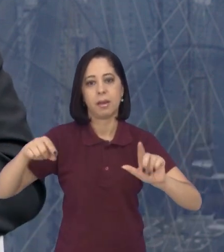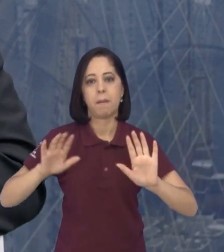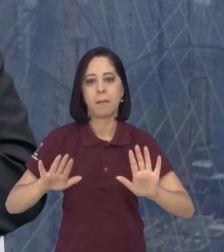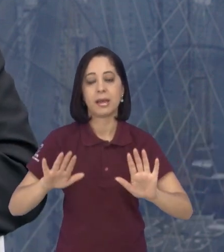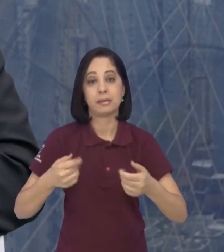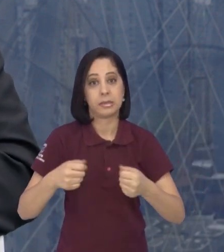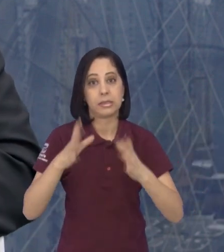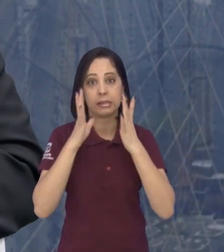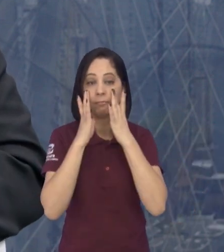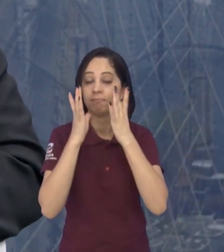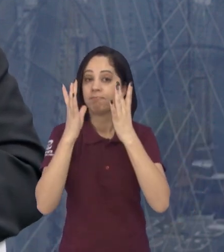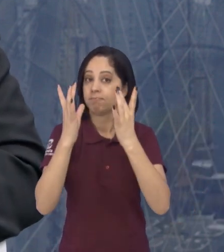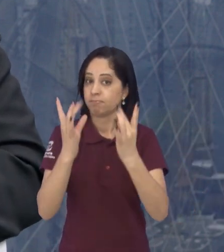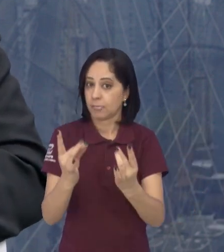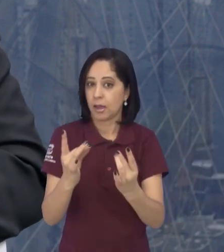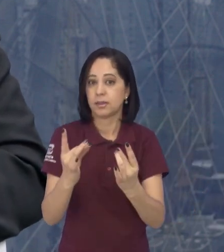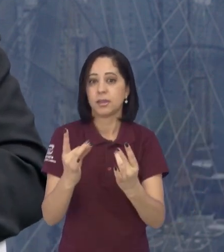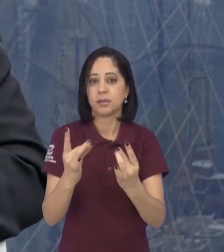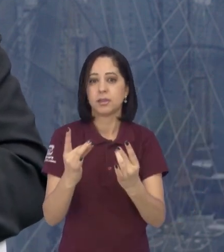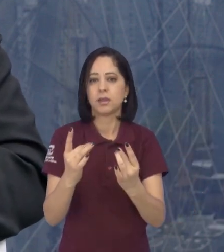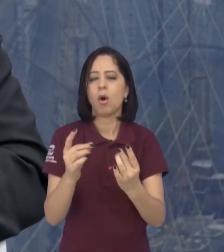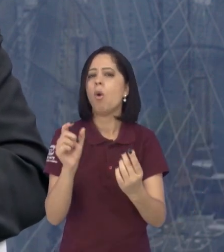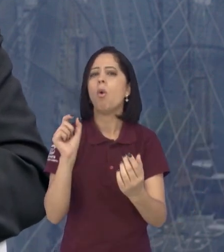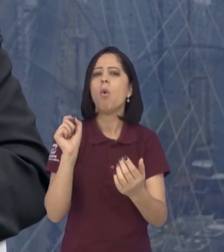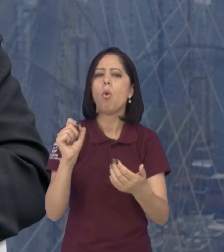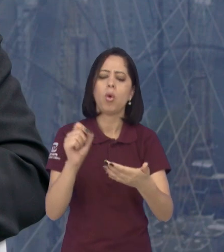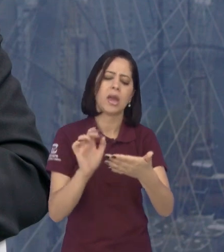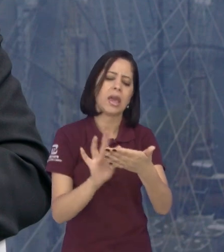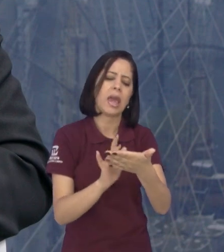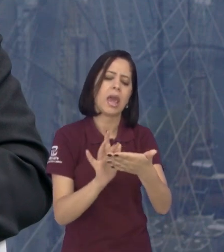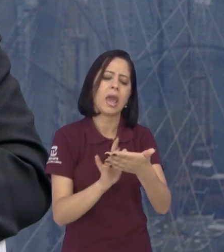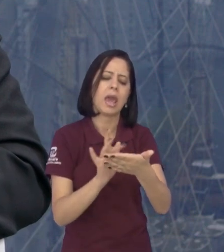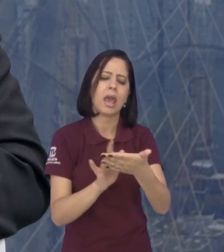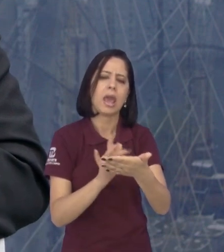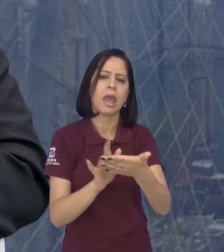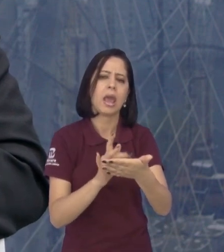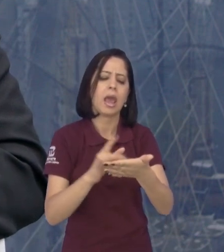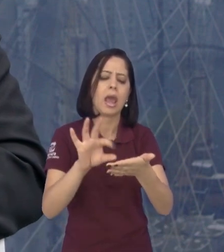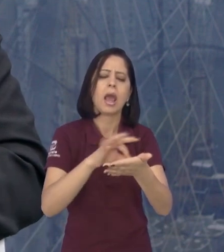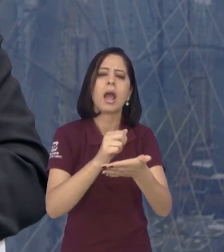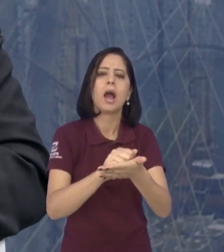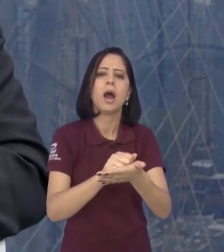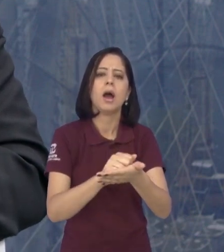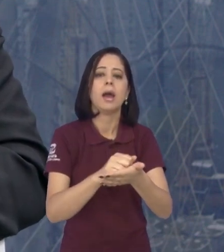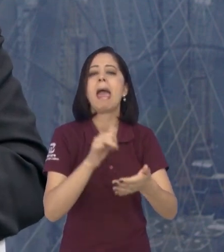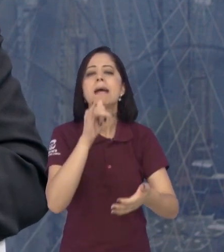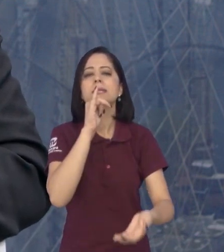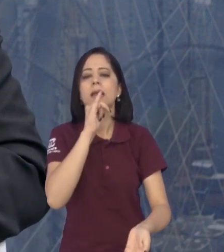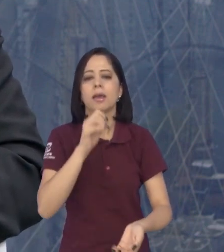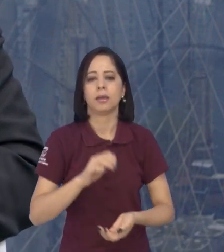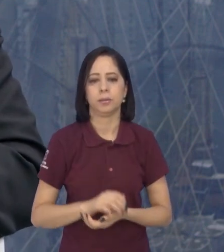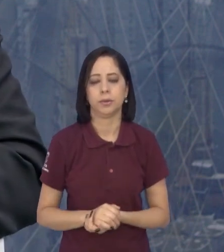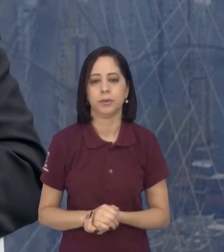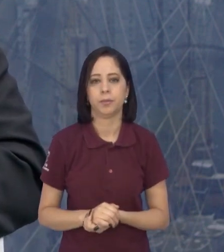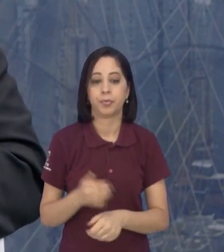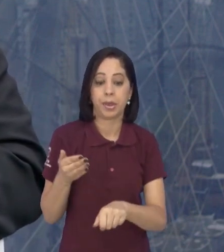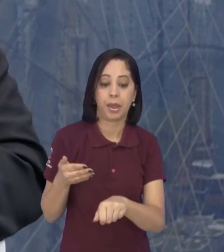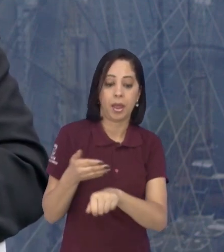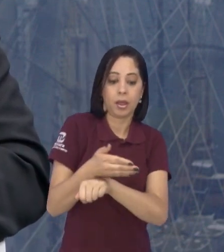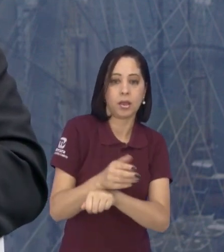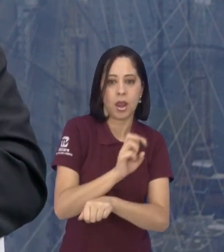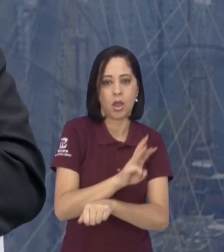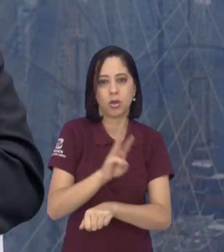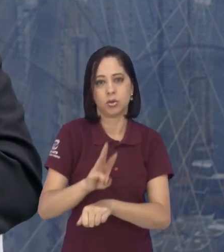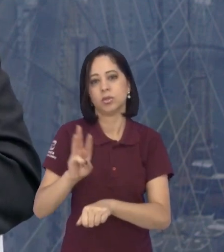tem que prestar muita atenção no que ela está lá digitando ou cadastrando, tá? Então, por exemplo, ela entra num site lá